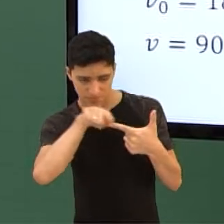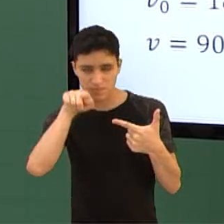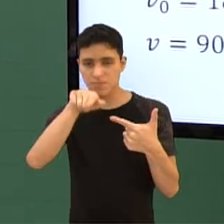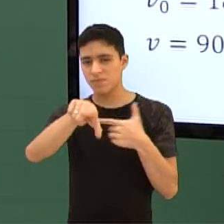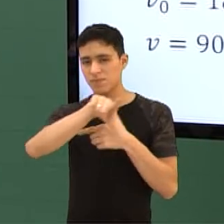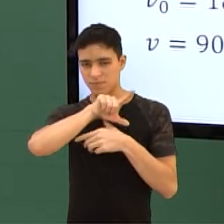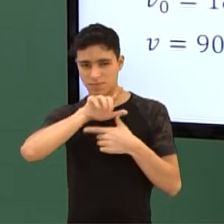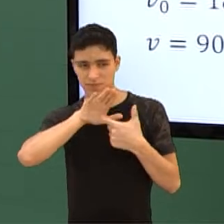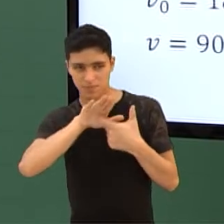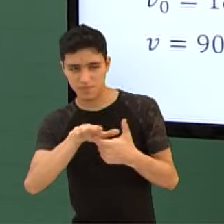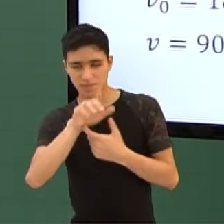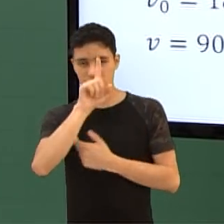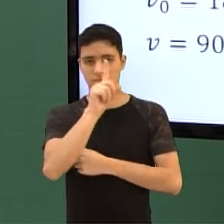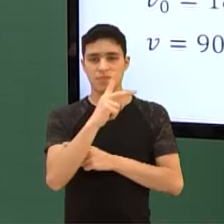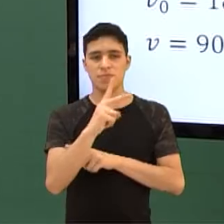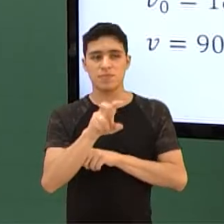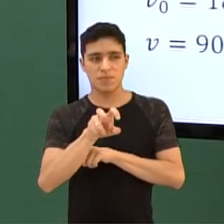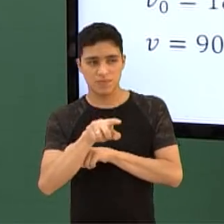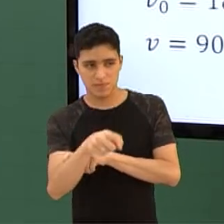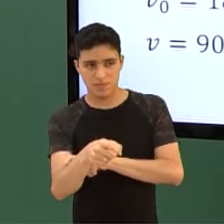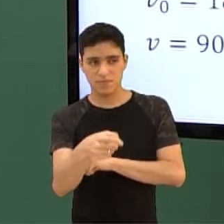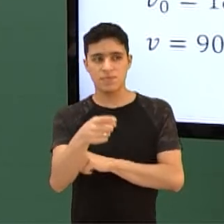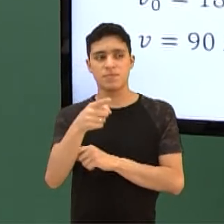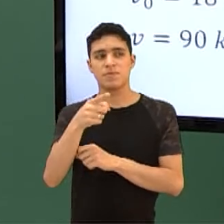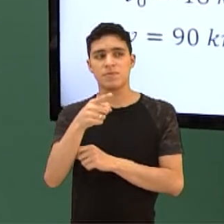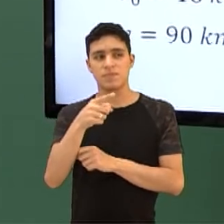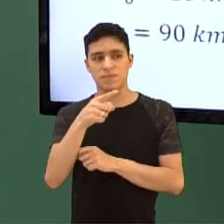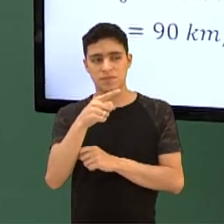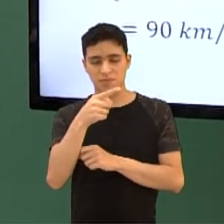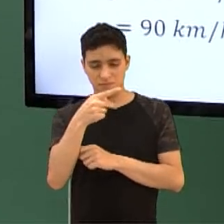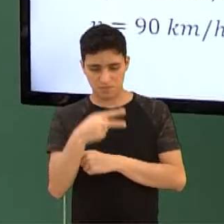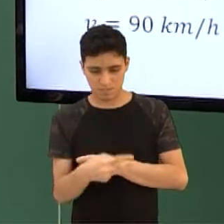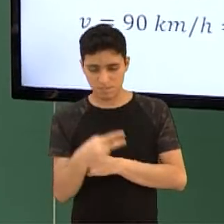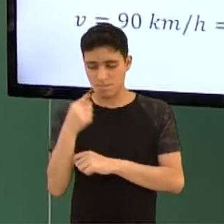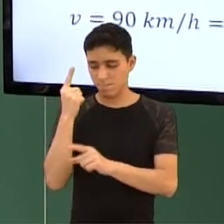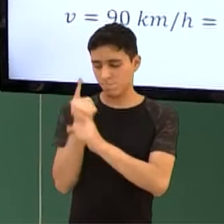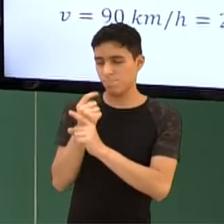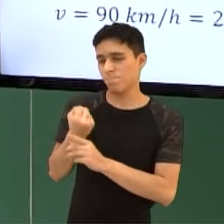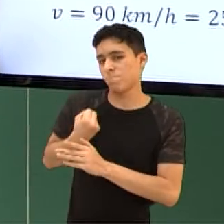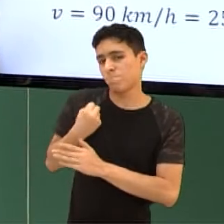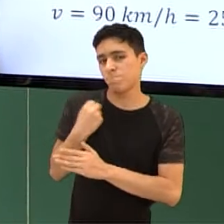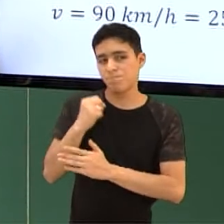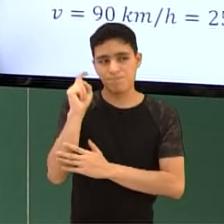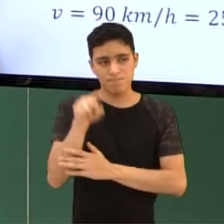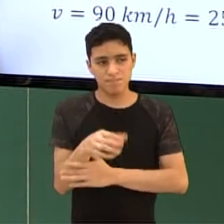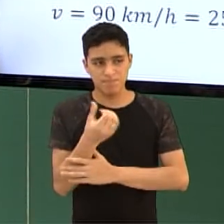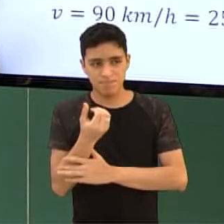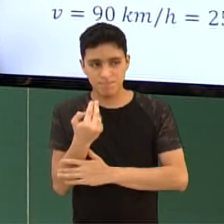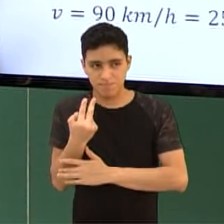que nós temos aqui do 125.000 dividido por 2 e 5.000 dividido por 2, você vai achar